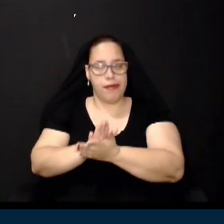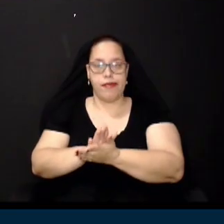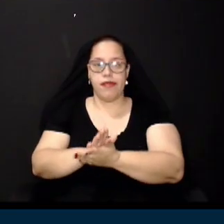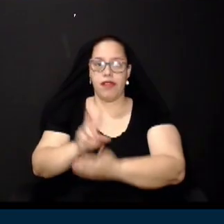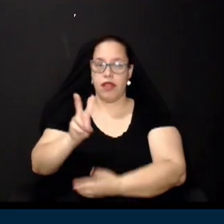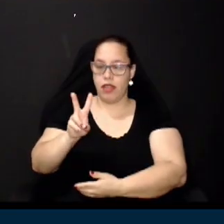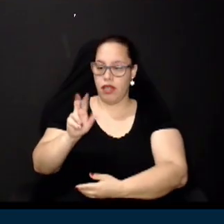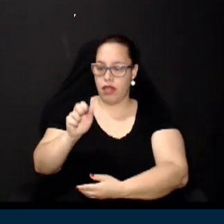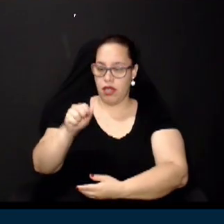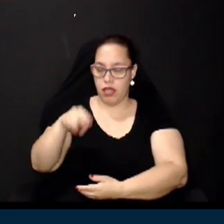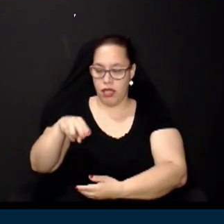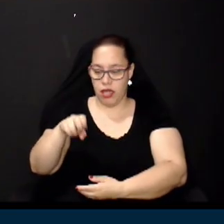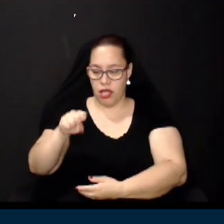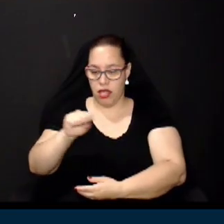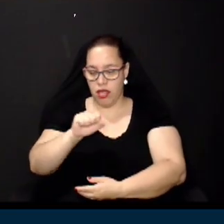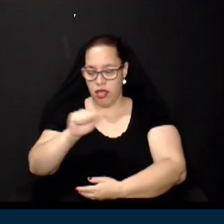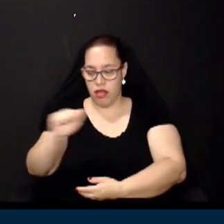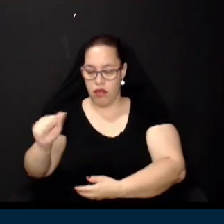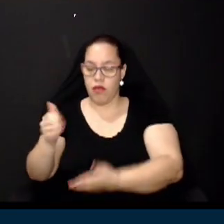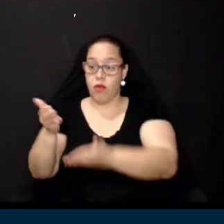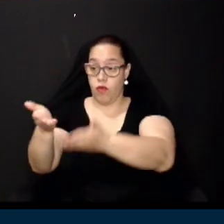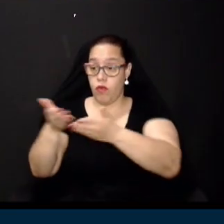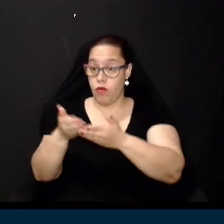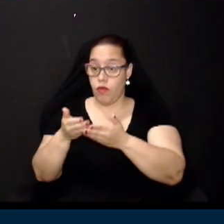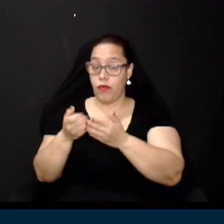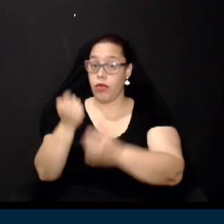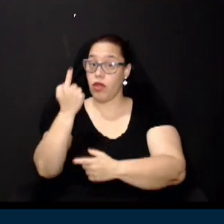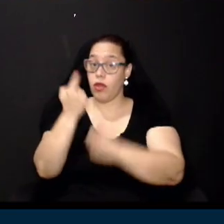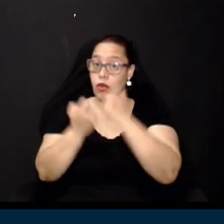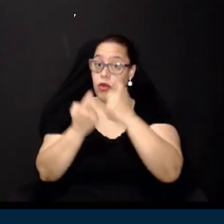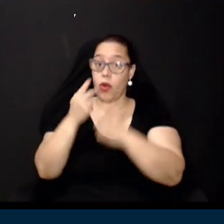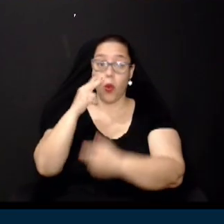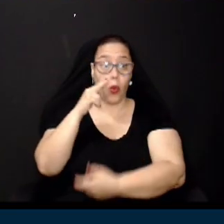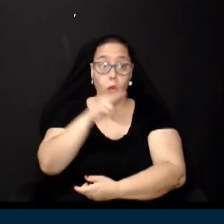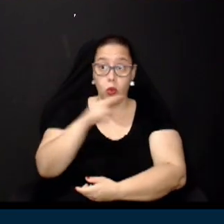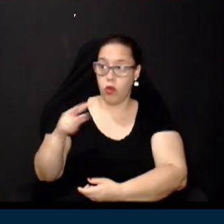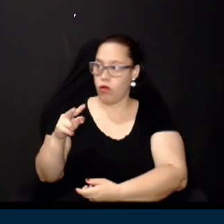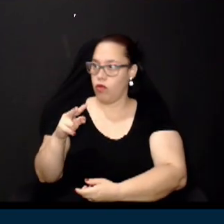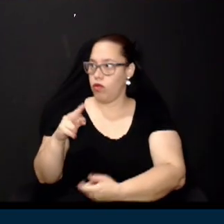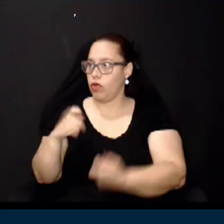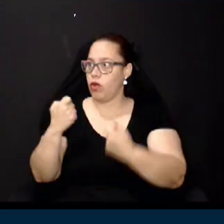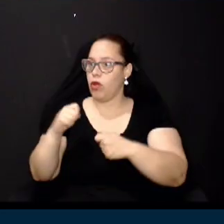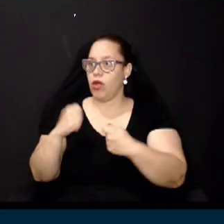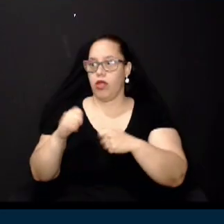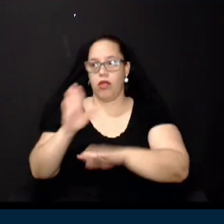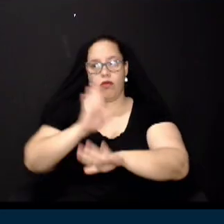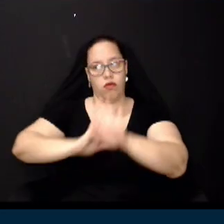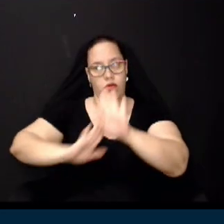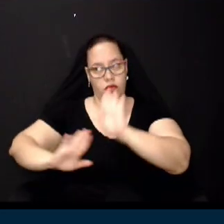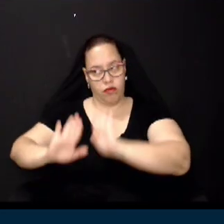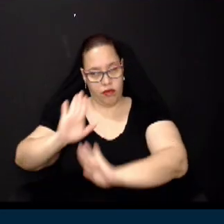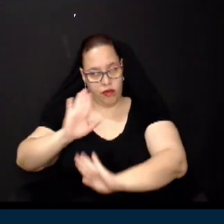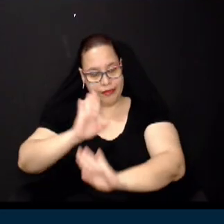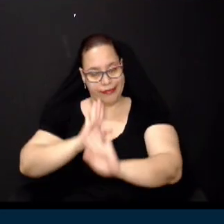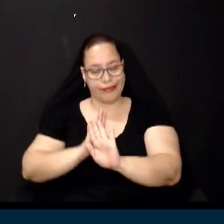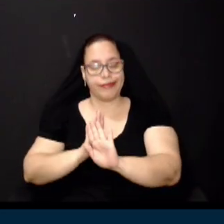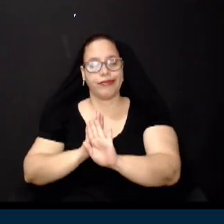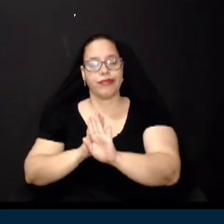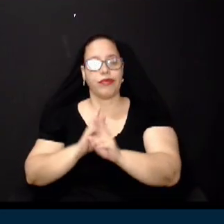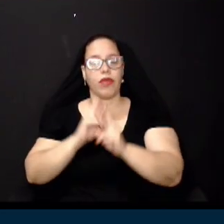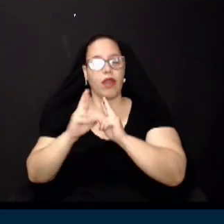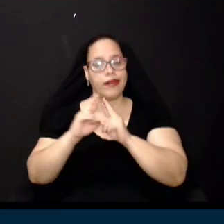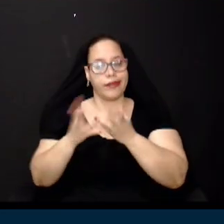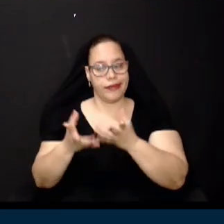gentileza, traz para a gente um pouco desse olhar que devemos ter mediante a esse relacionamento, que